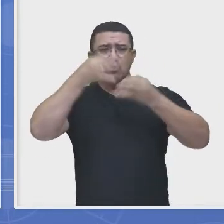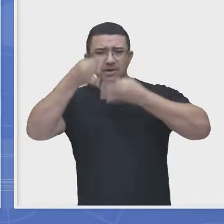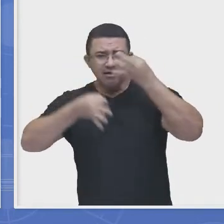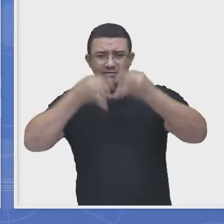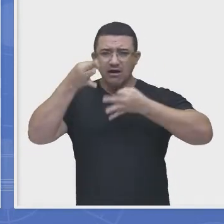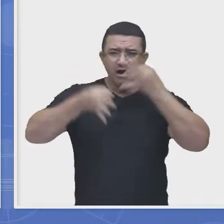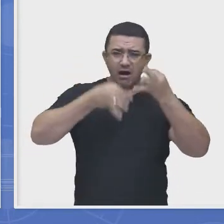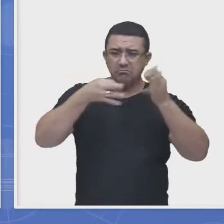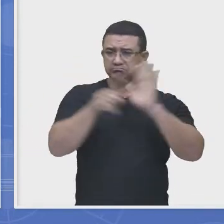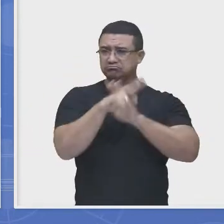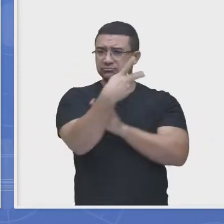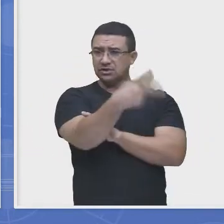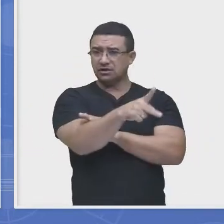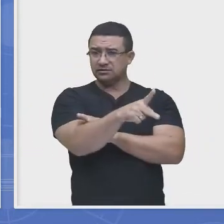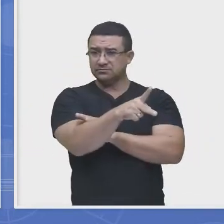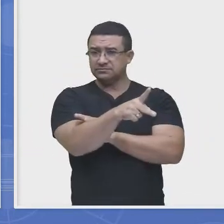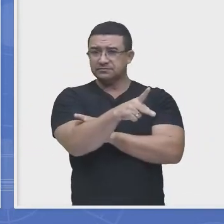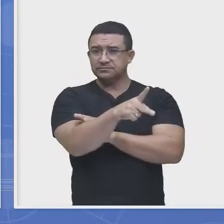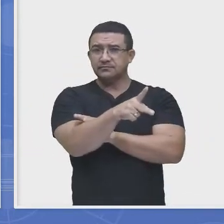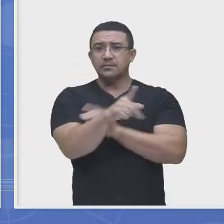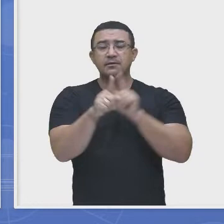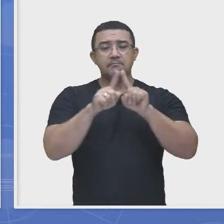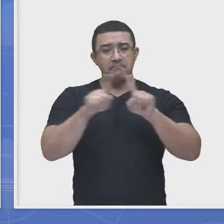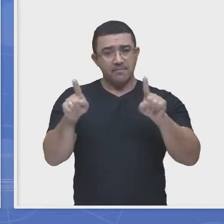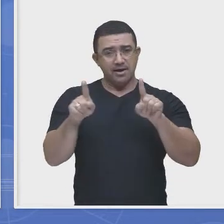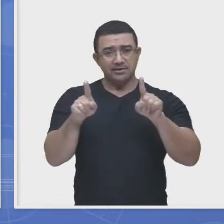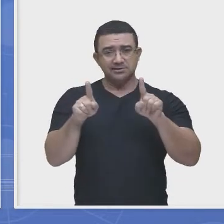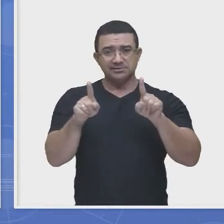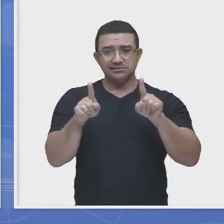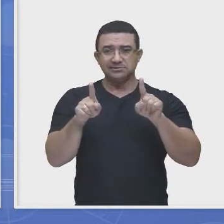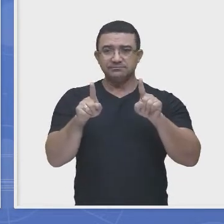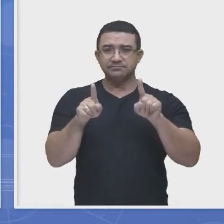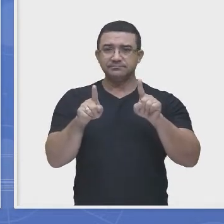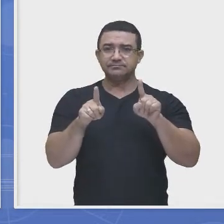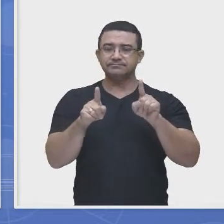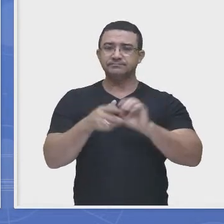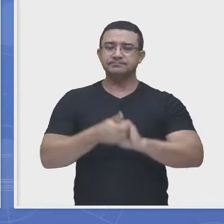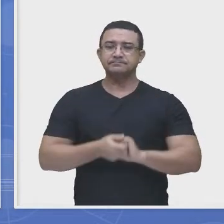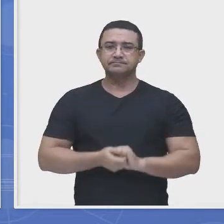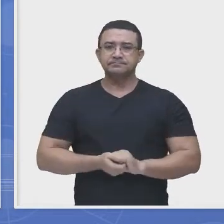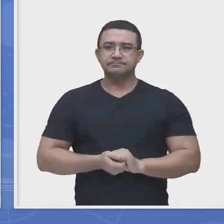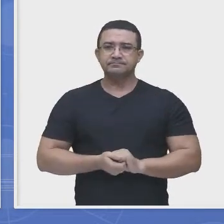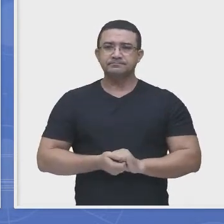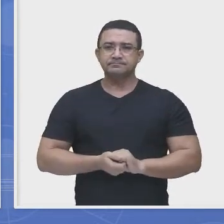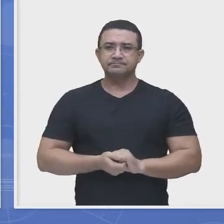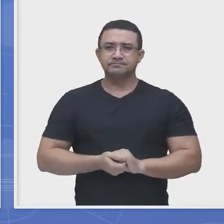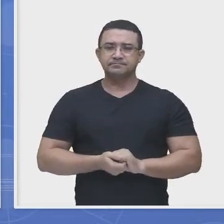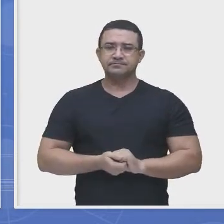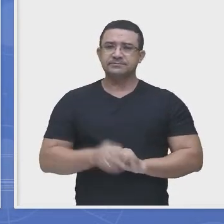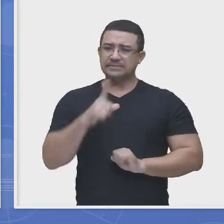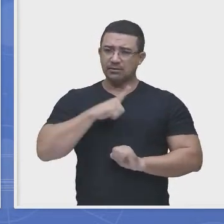argumentativa, mais argumentos. Então nós vamos ter